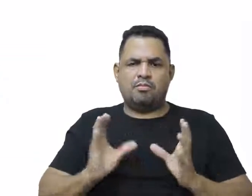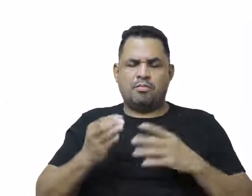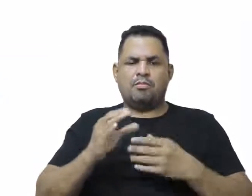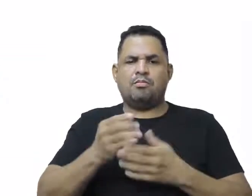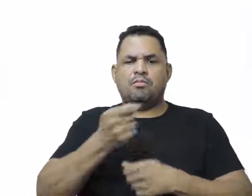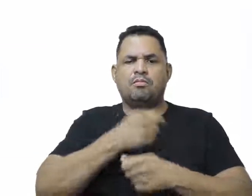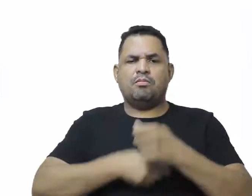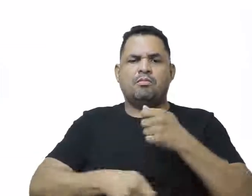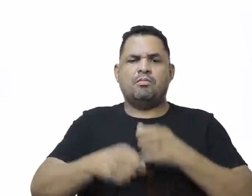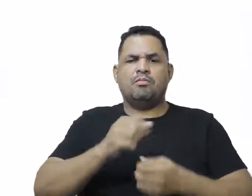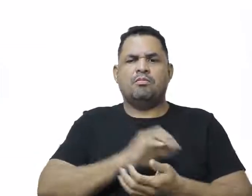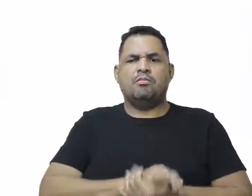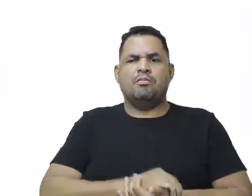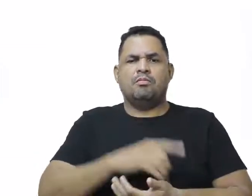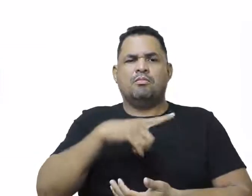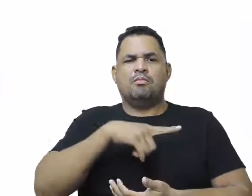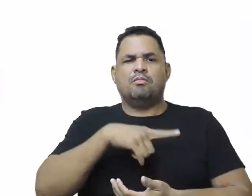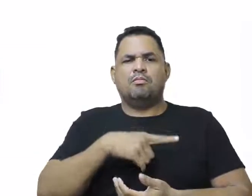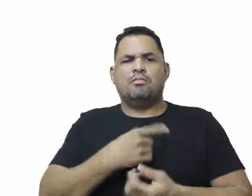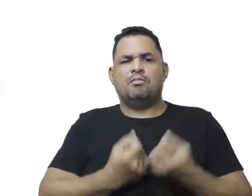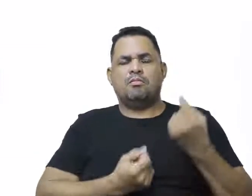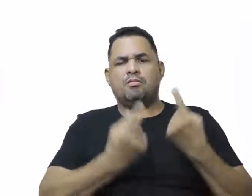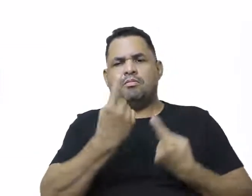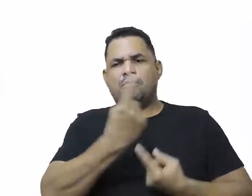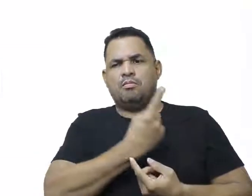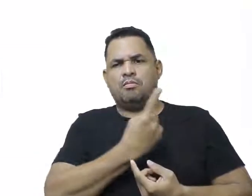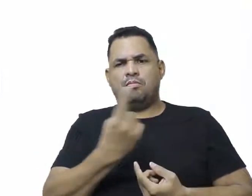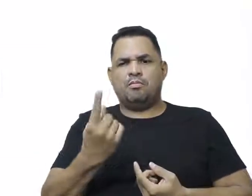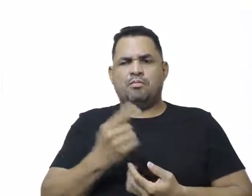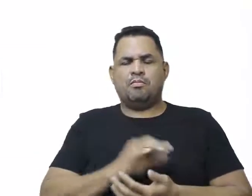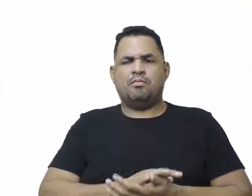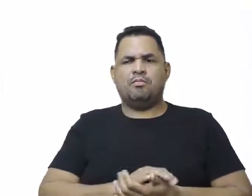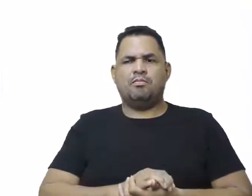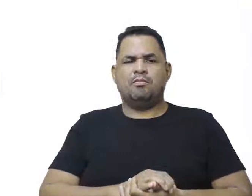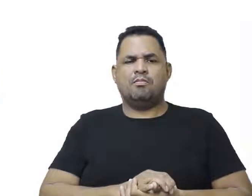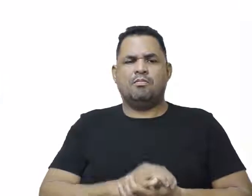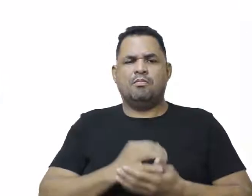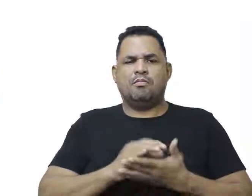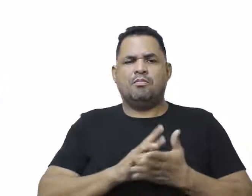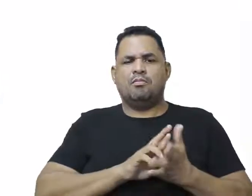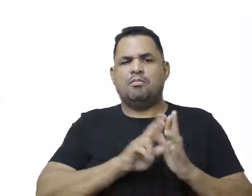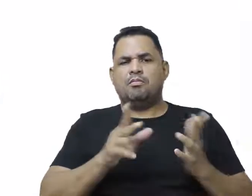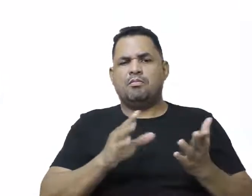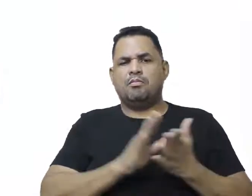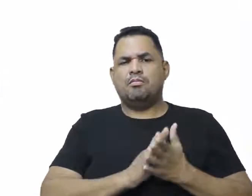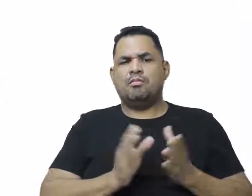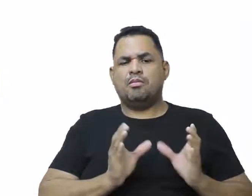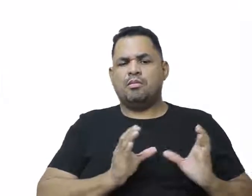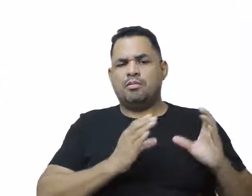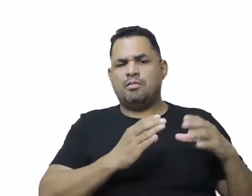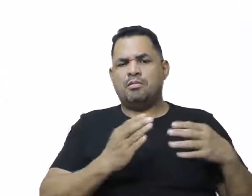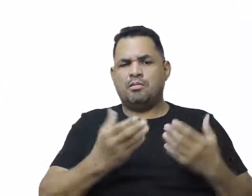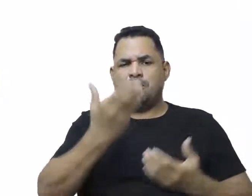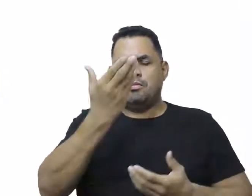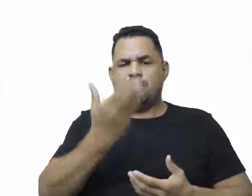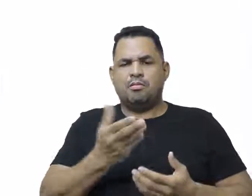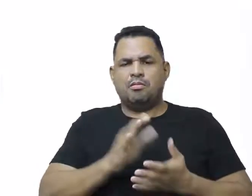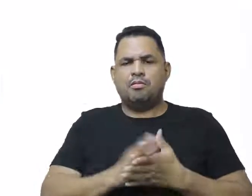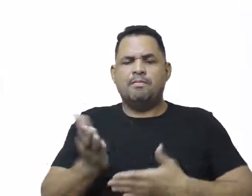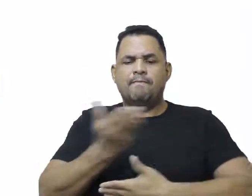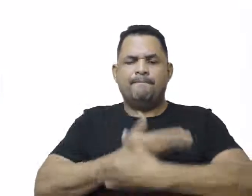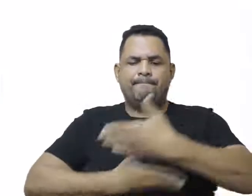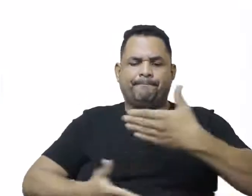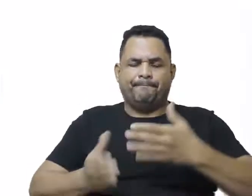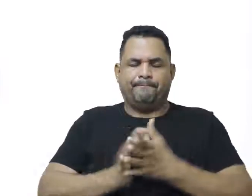blocos econômicos tá e se trouxe alguns que pode-se distinguir pelo menos quatro grandes etapas no processo de